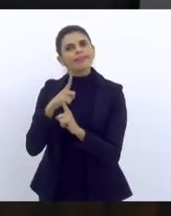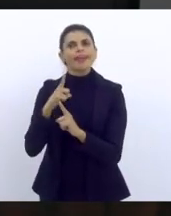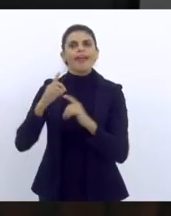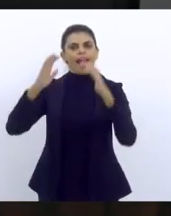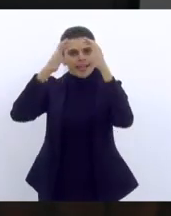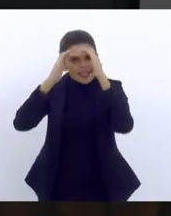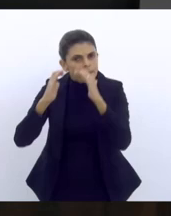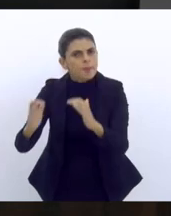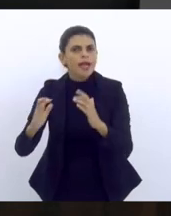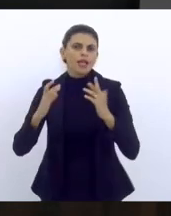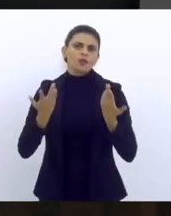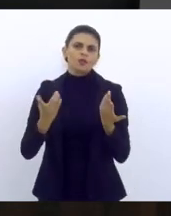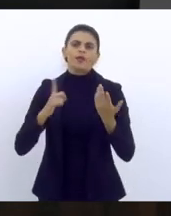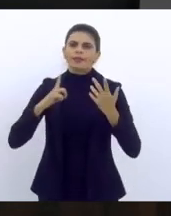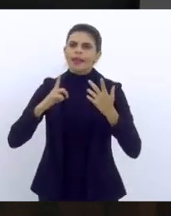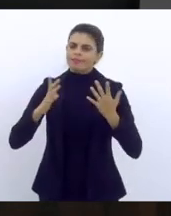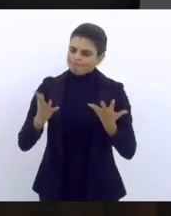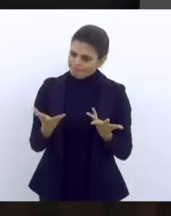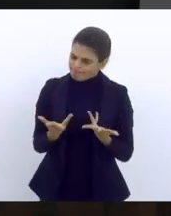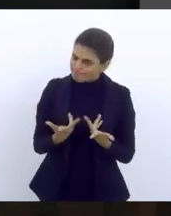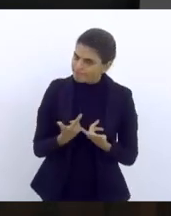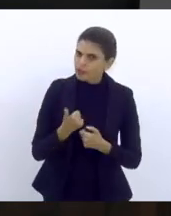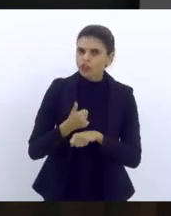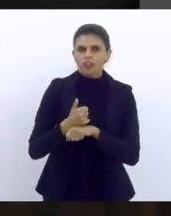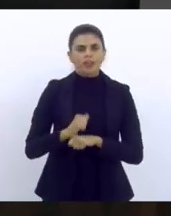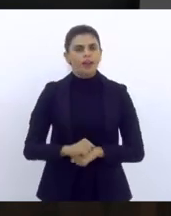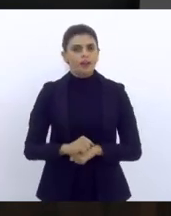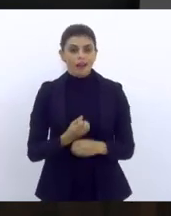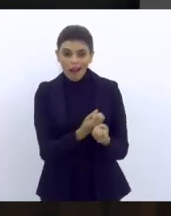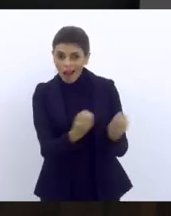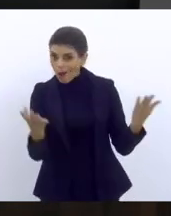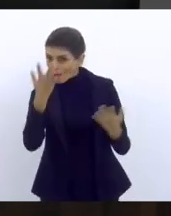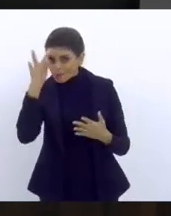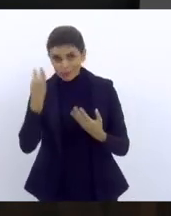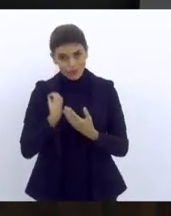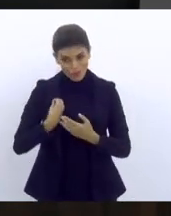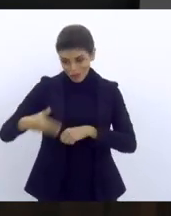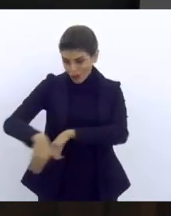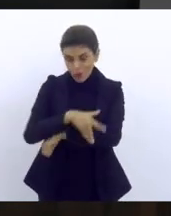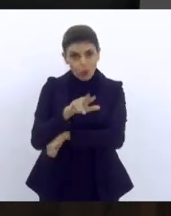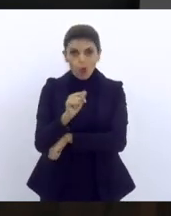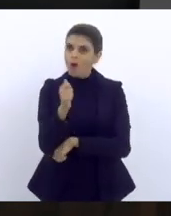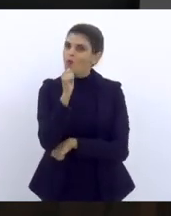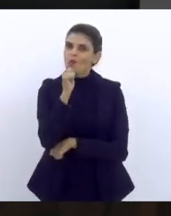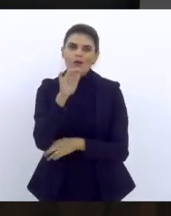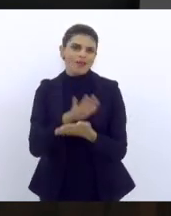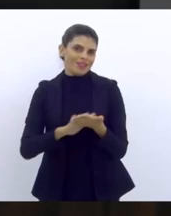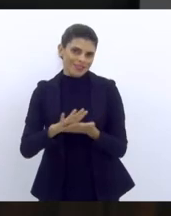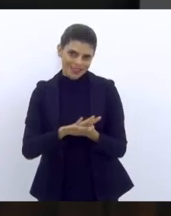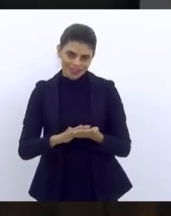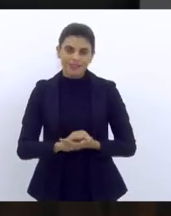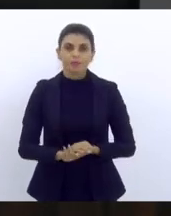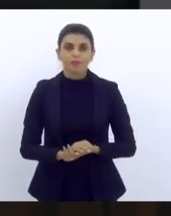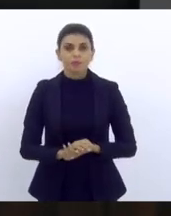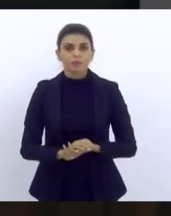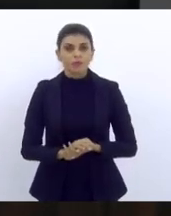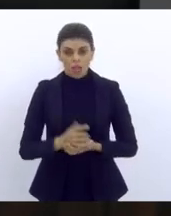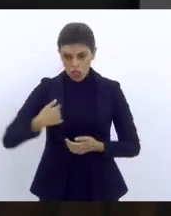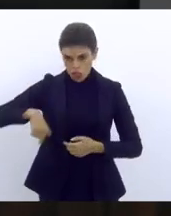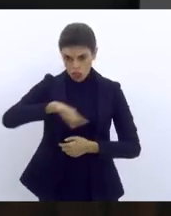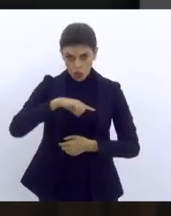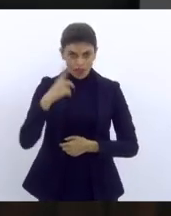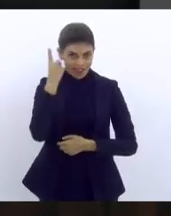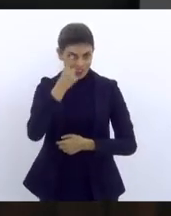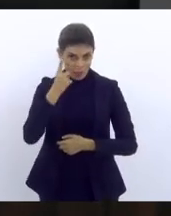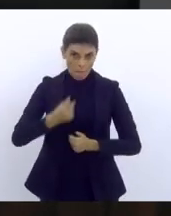uma dignidade, algo que muitos não encontram na vida pública. Sabemos que nós nunca seremos melhores